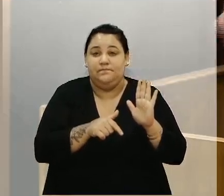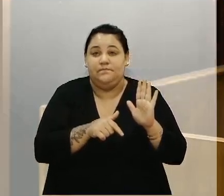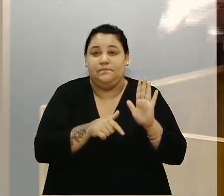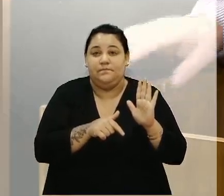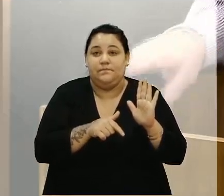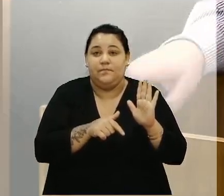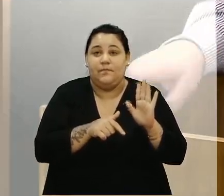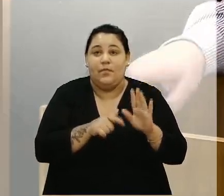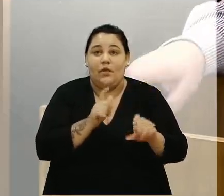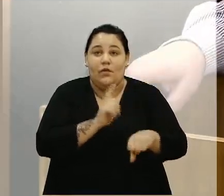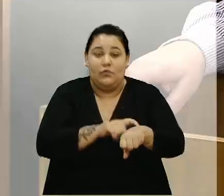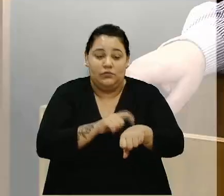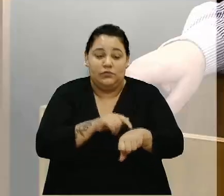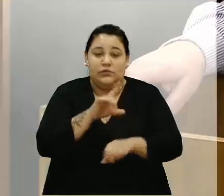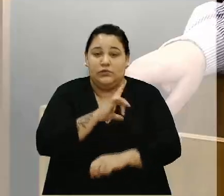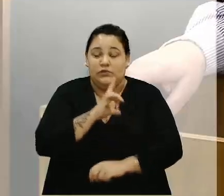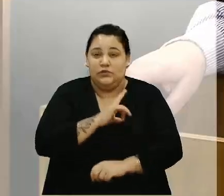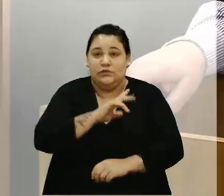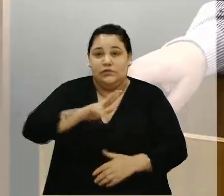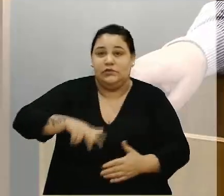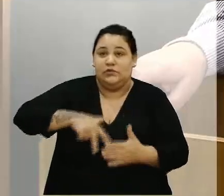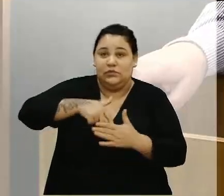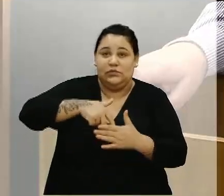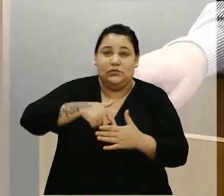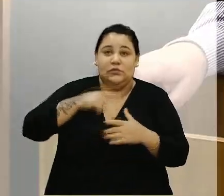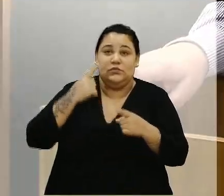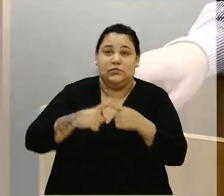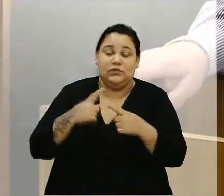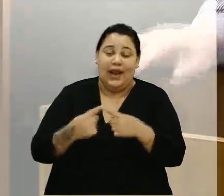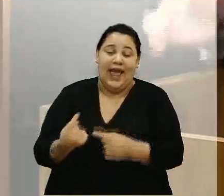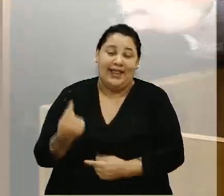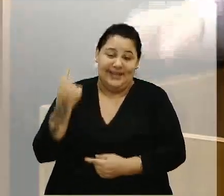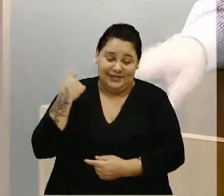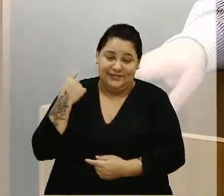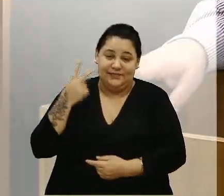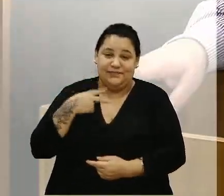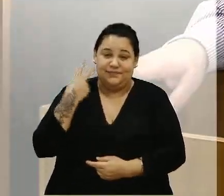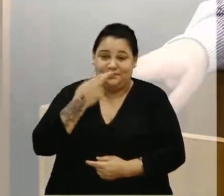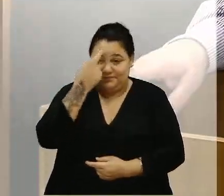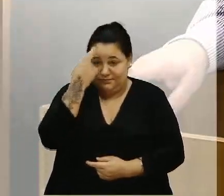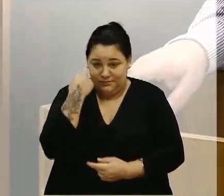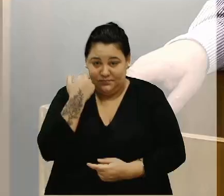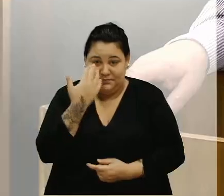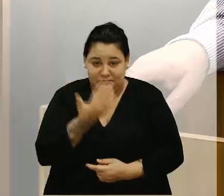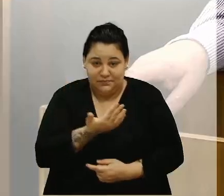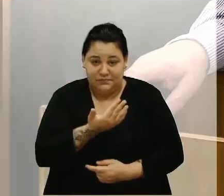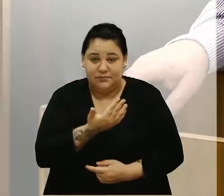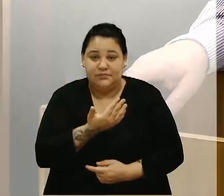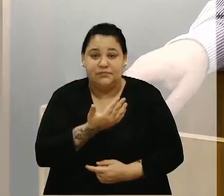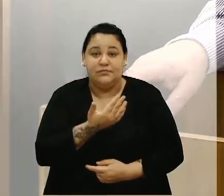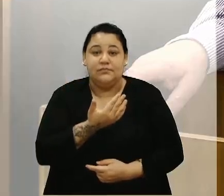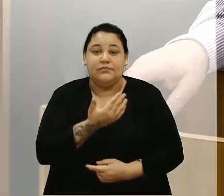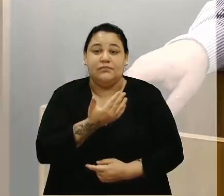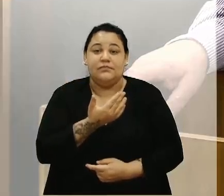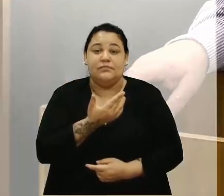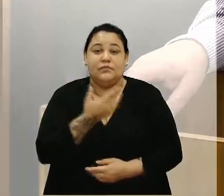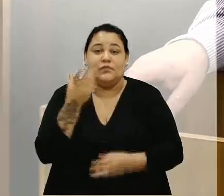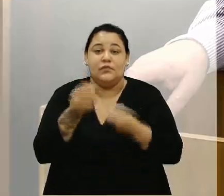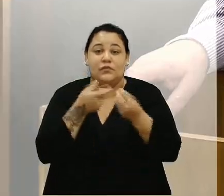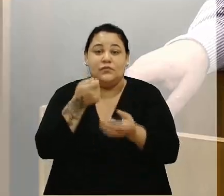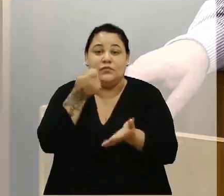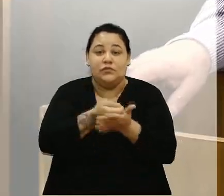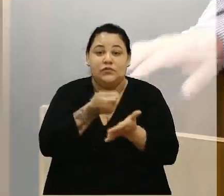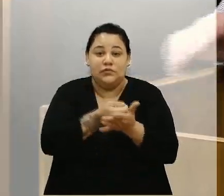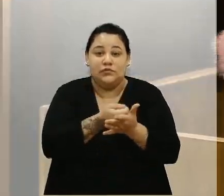no momento que esteve na tribuna. Porque lá atrás, vereador Rafael, não tão distante, quando se lutava por isso,